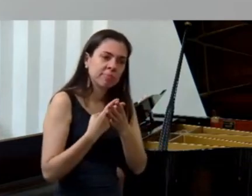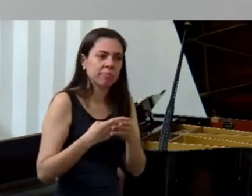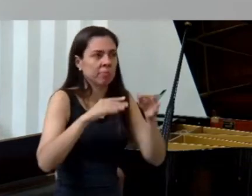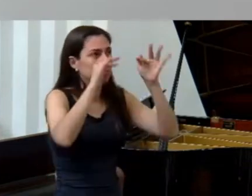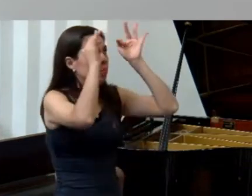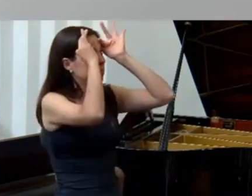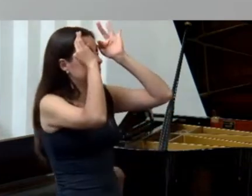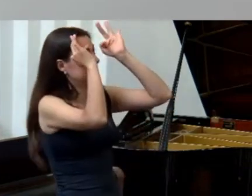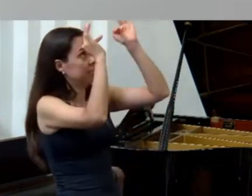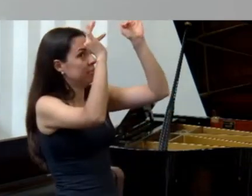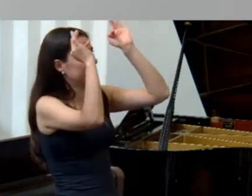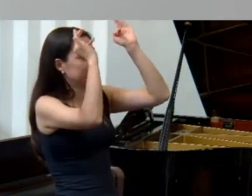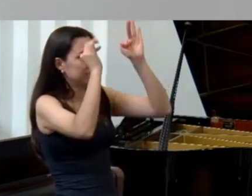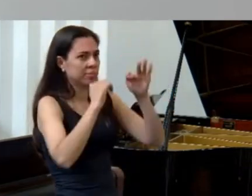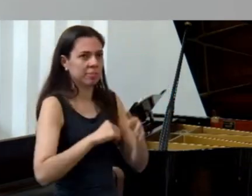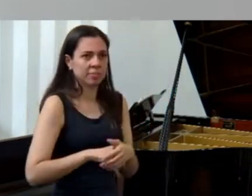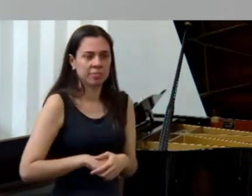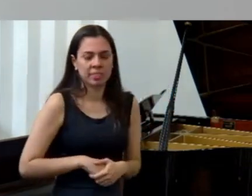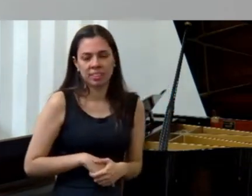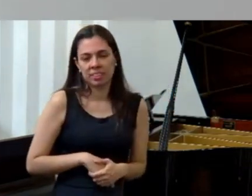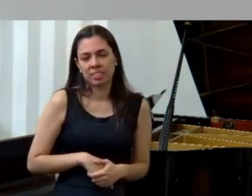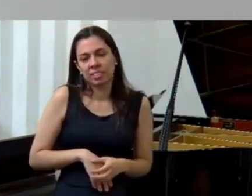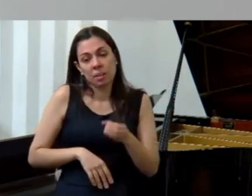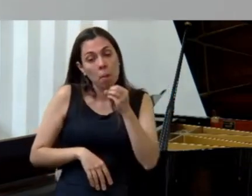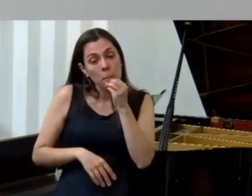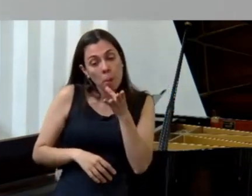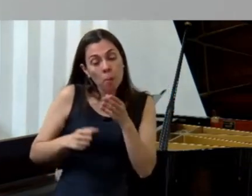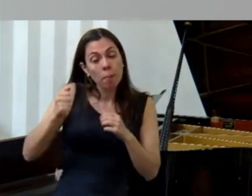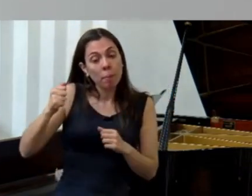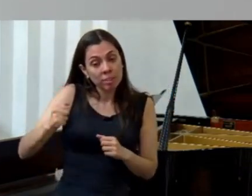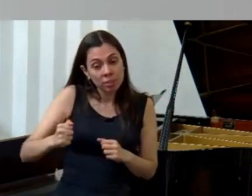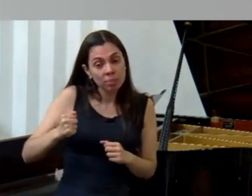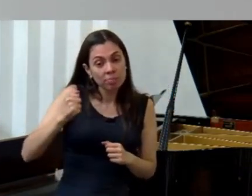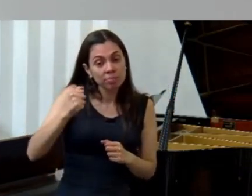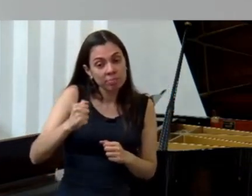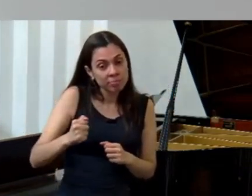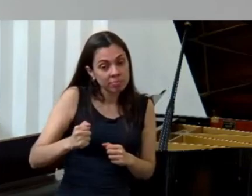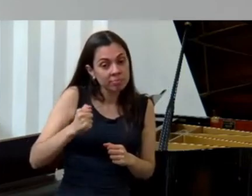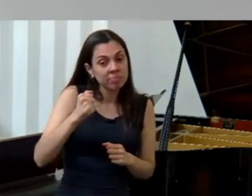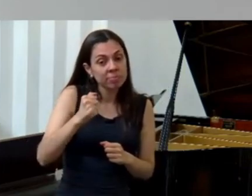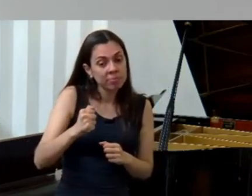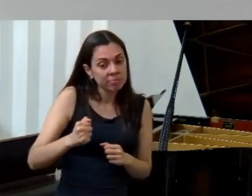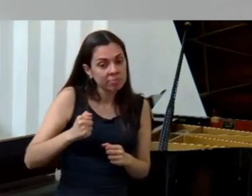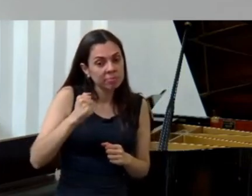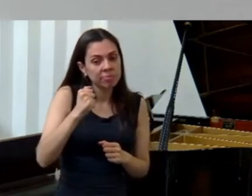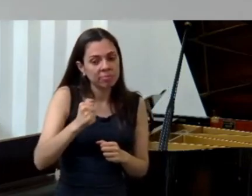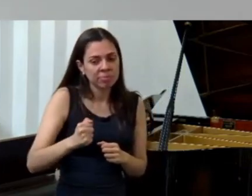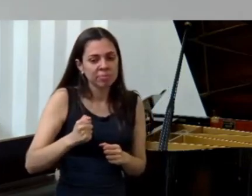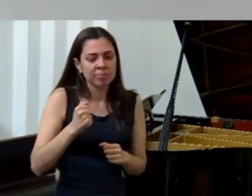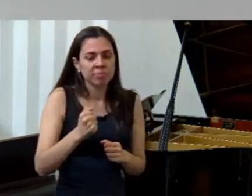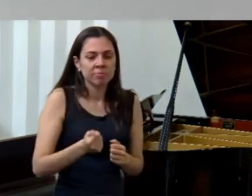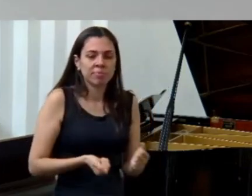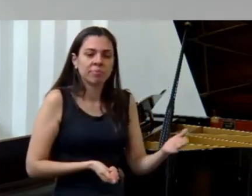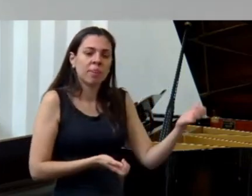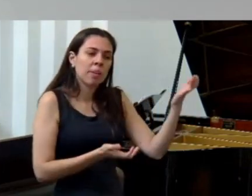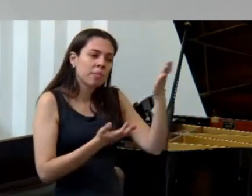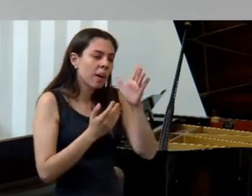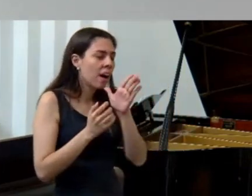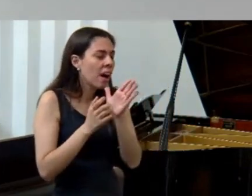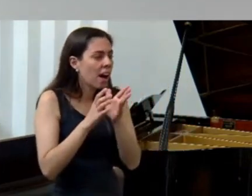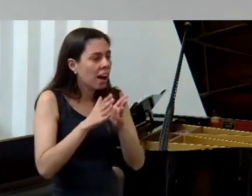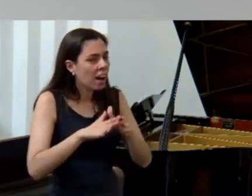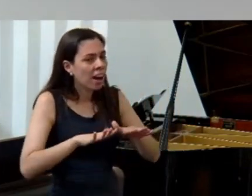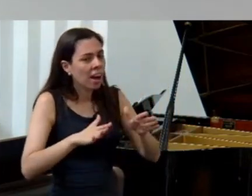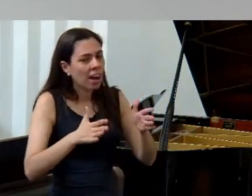Ele é o nosso bom pastor que nos leva junto às águas de descanso, às águas